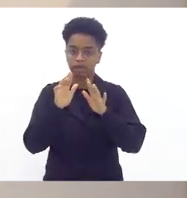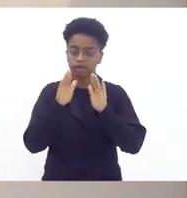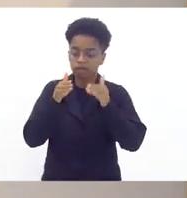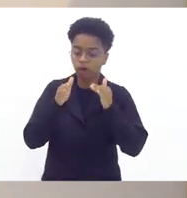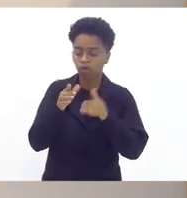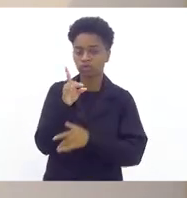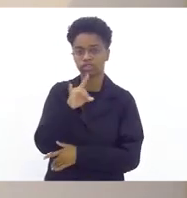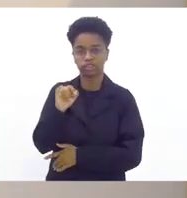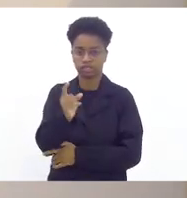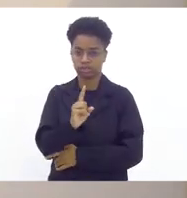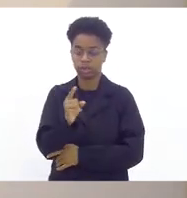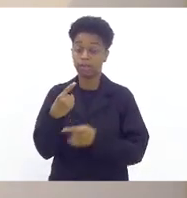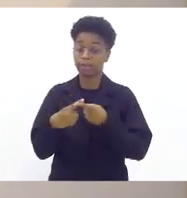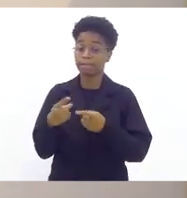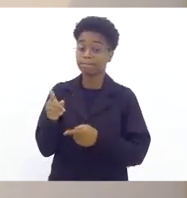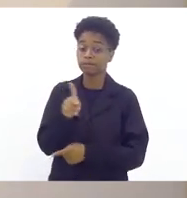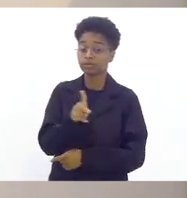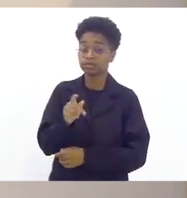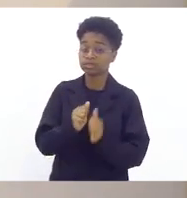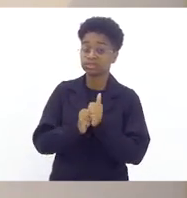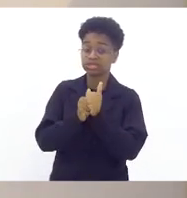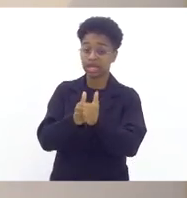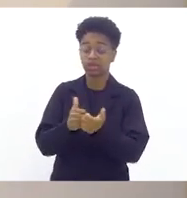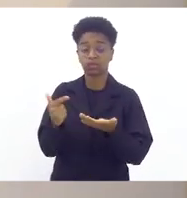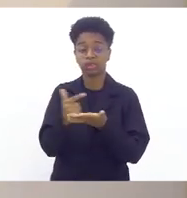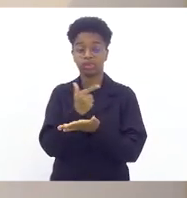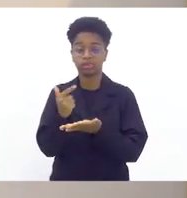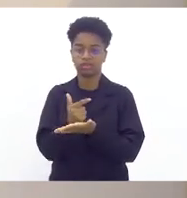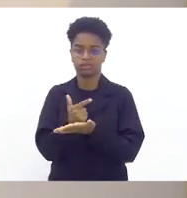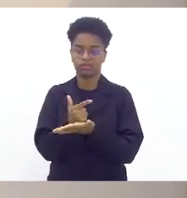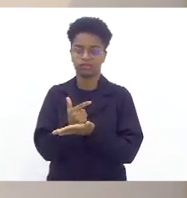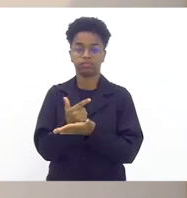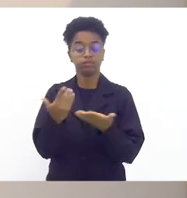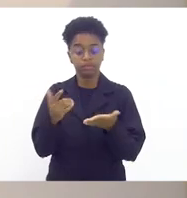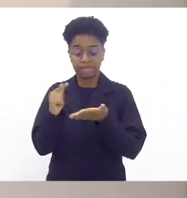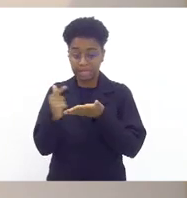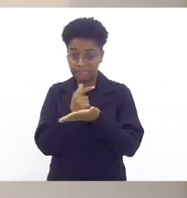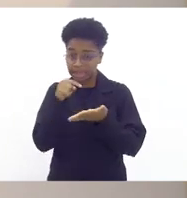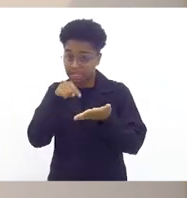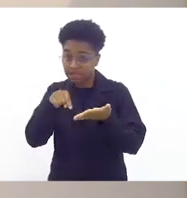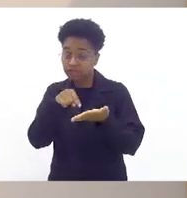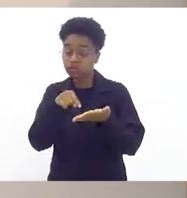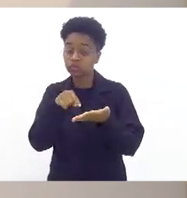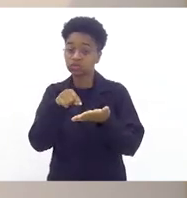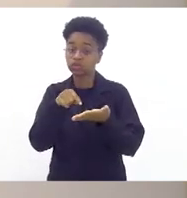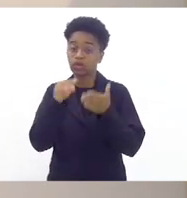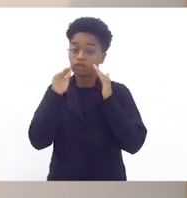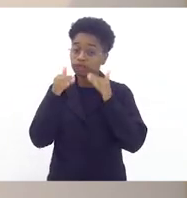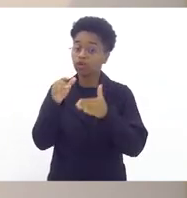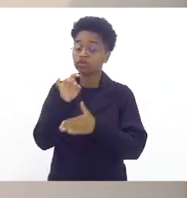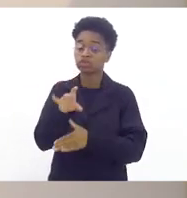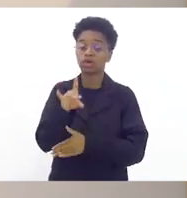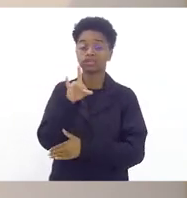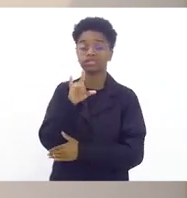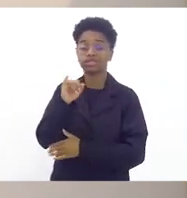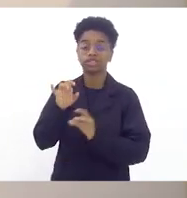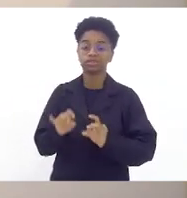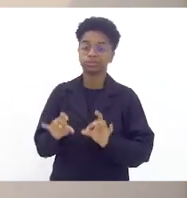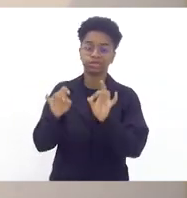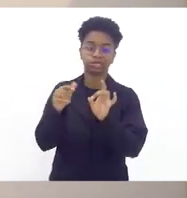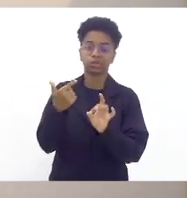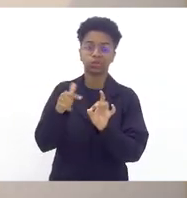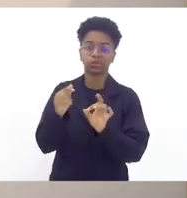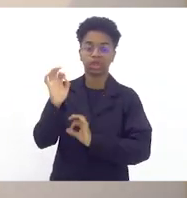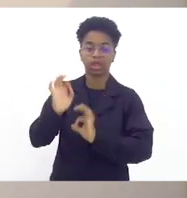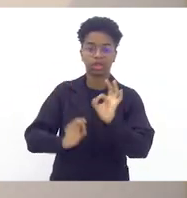Os professores seguem primordialmente os livros didáticos, e nesses livros didáticos só trabalham em datas específicas. Não tem a